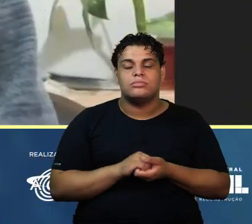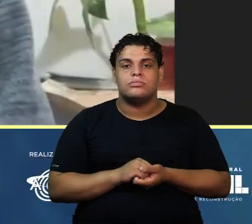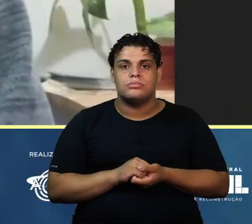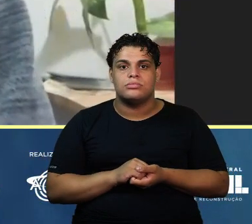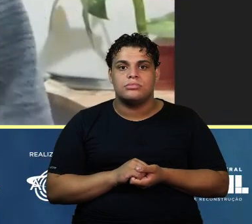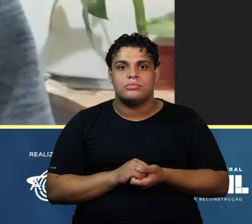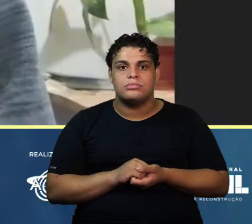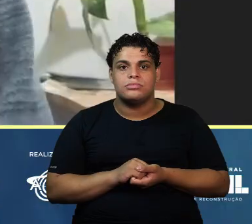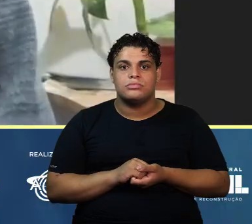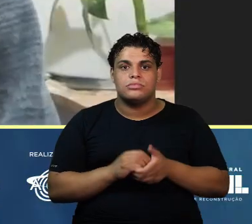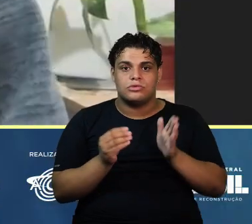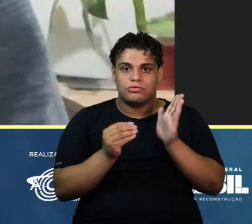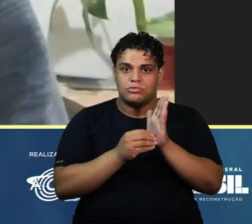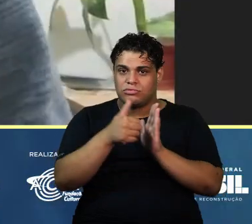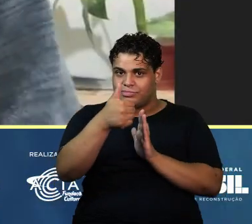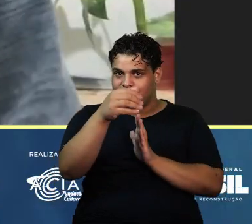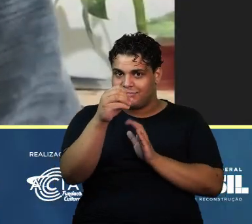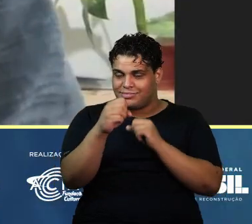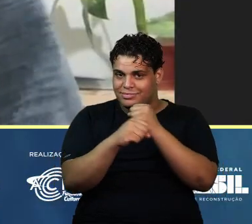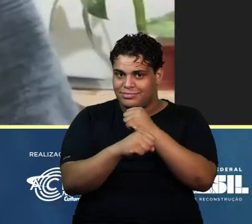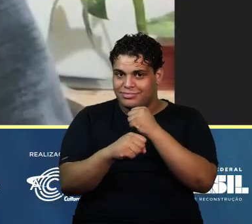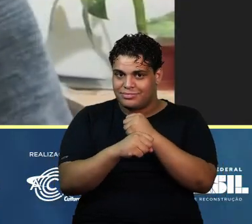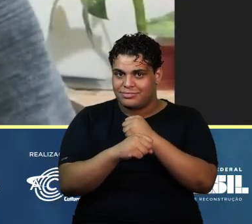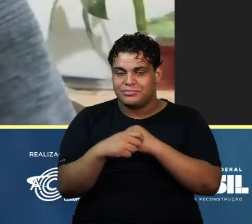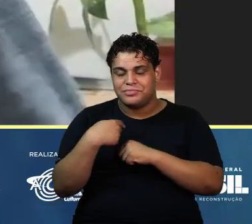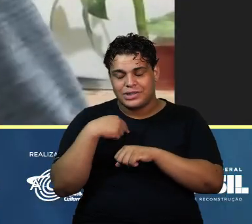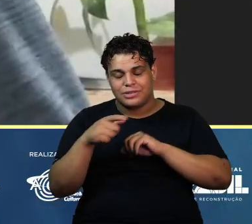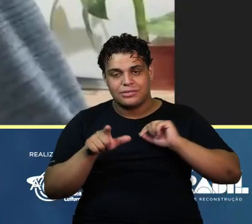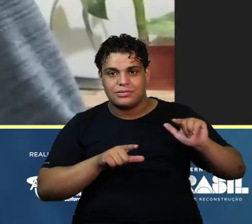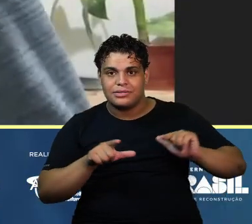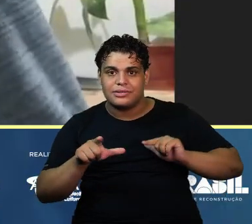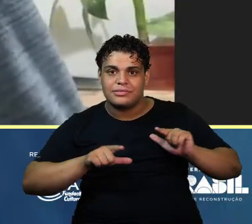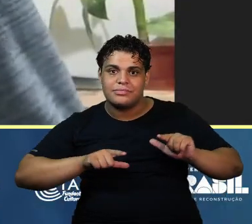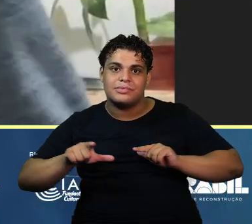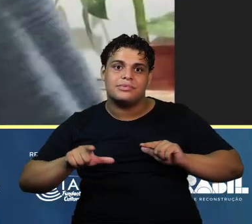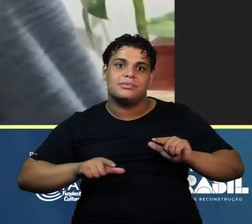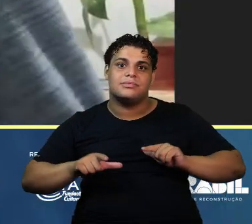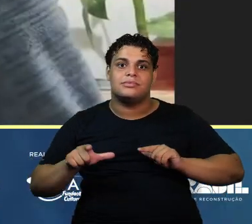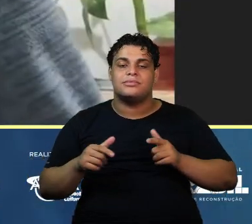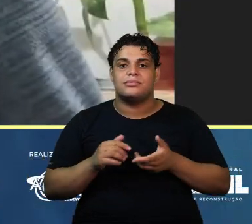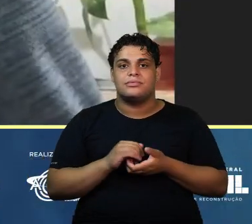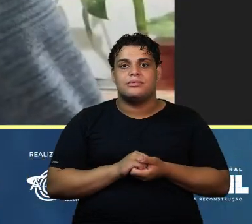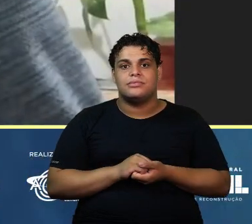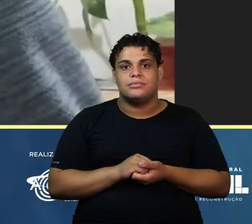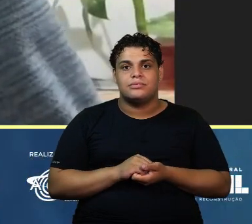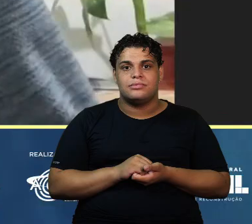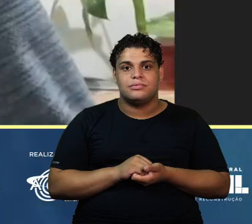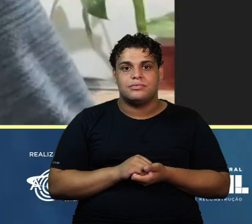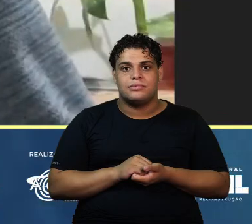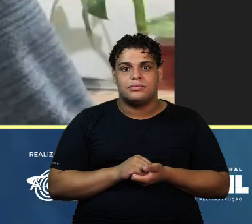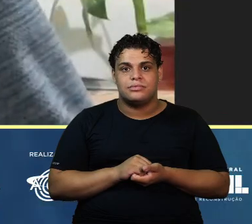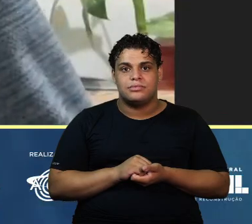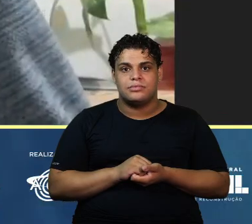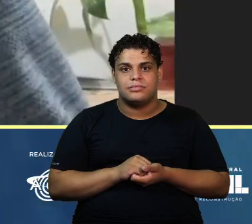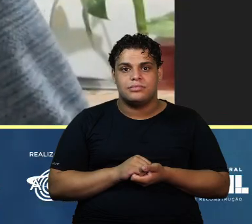desses últimos 10 anos que eu venho atuando. Então, primeiro para trazer uma introdução,